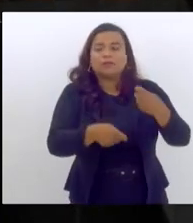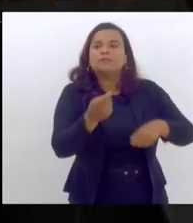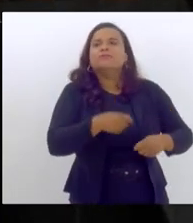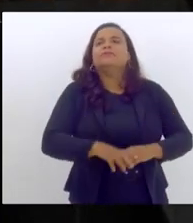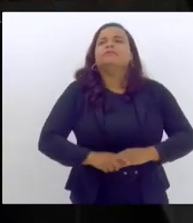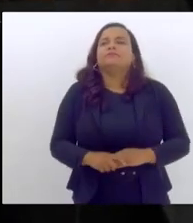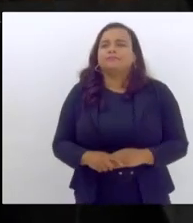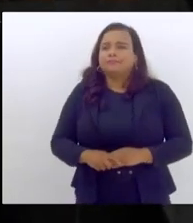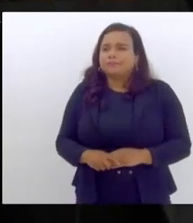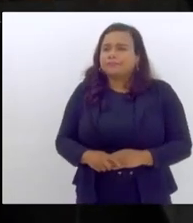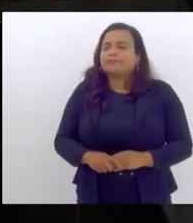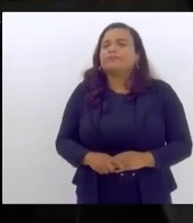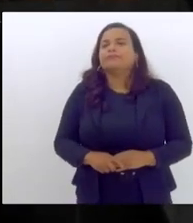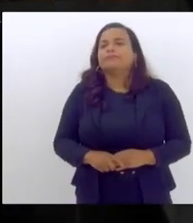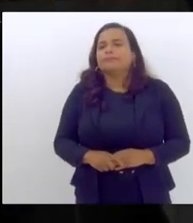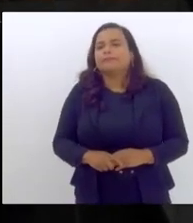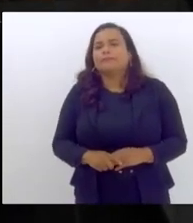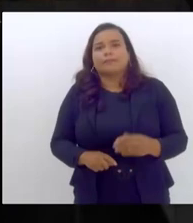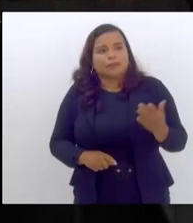esse